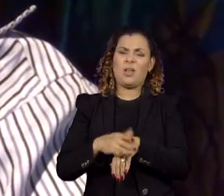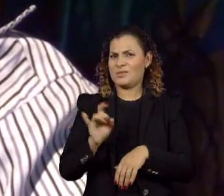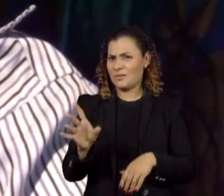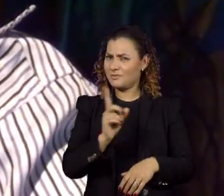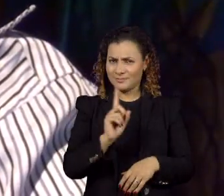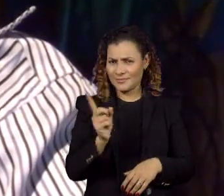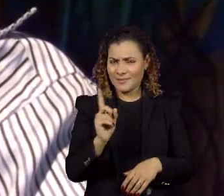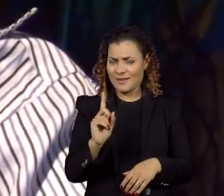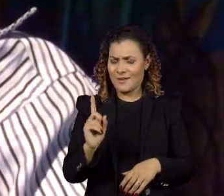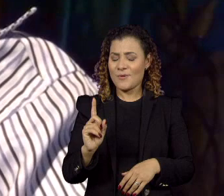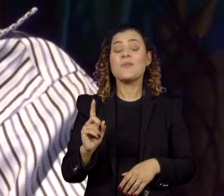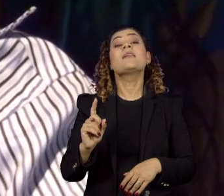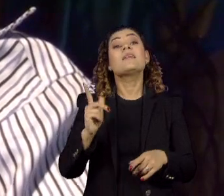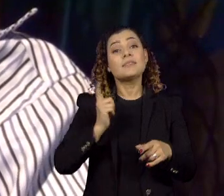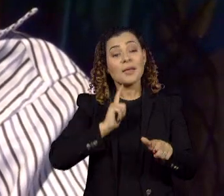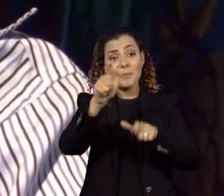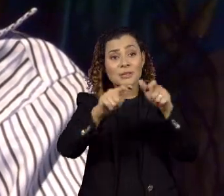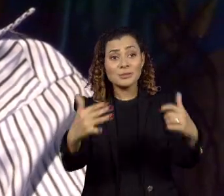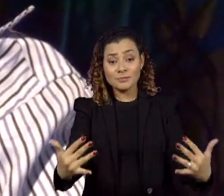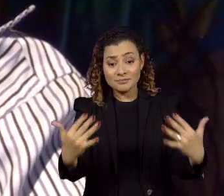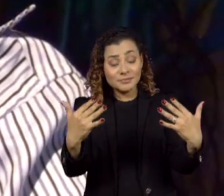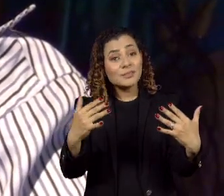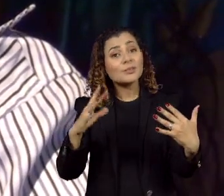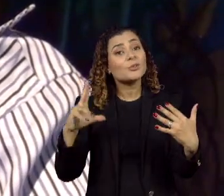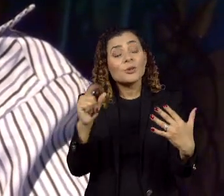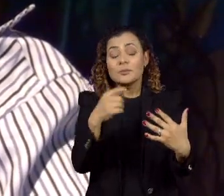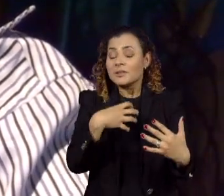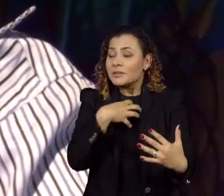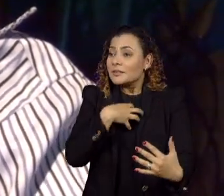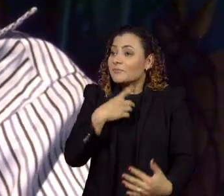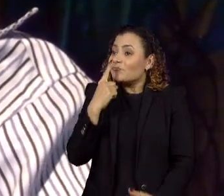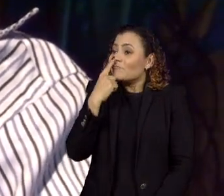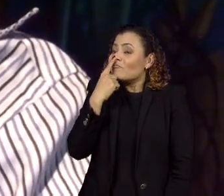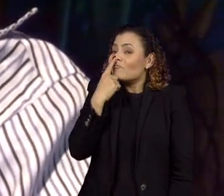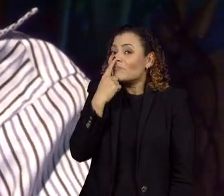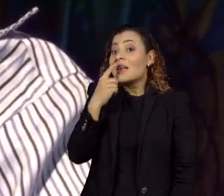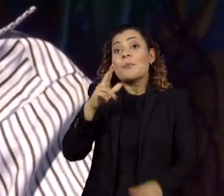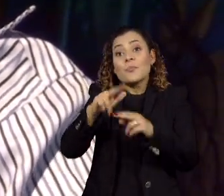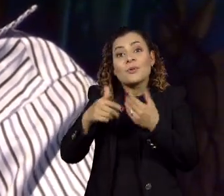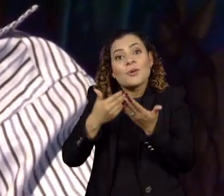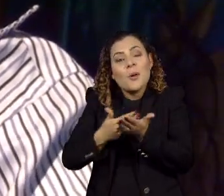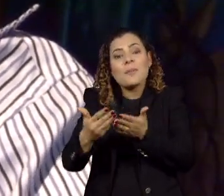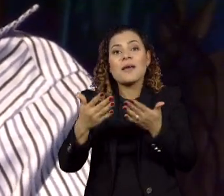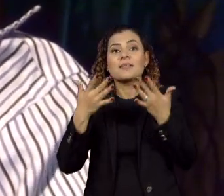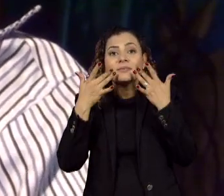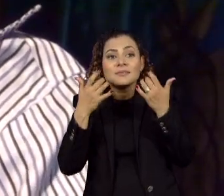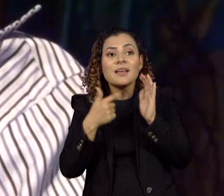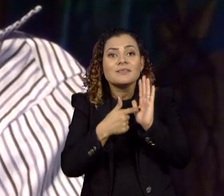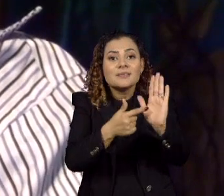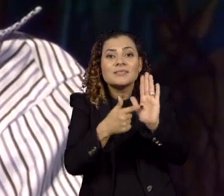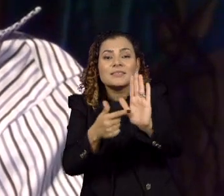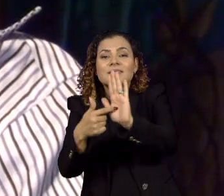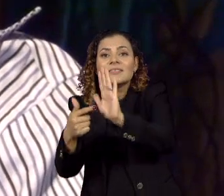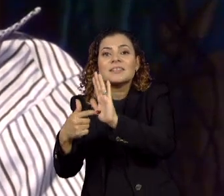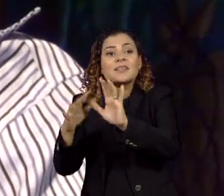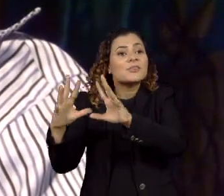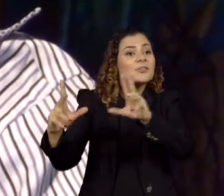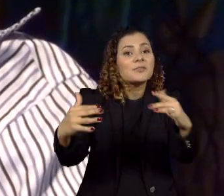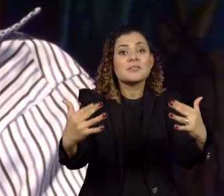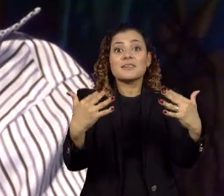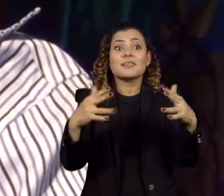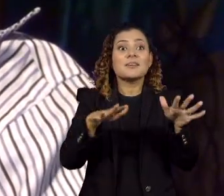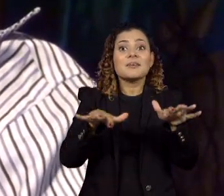o público se sente identificado e o espetáculo começa a solicitar e de repente o público está dentro